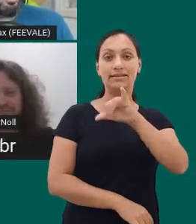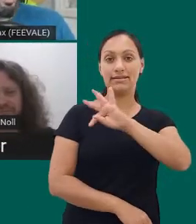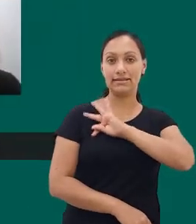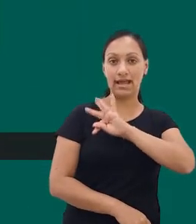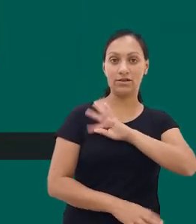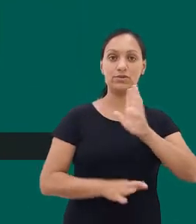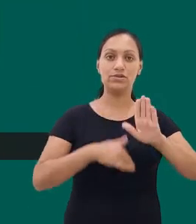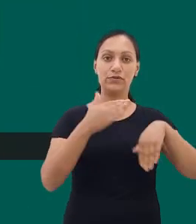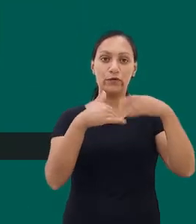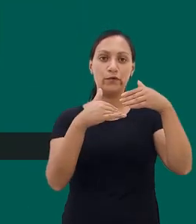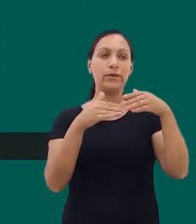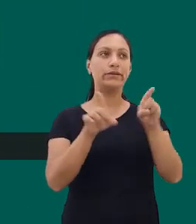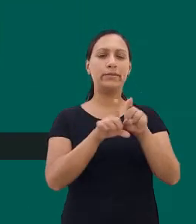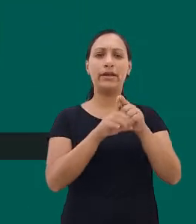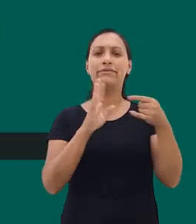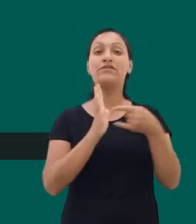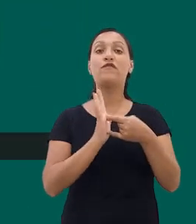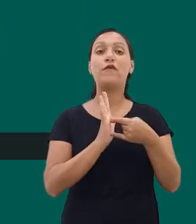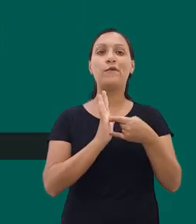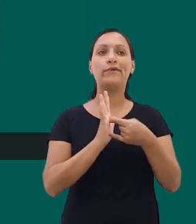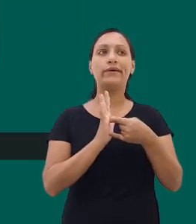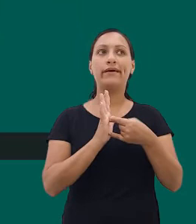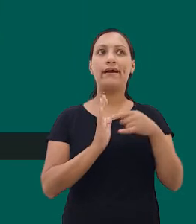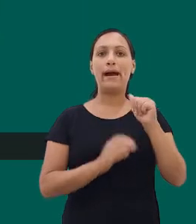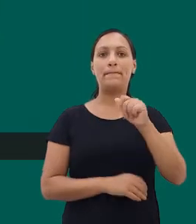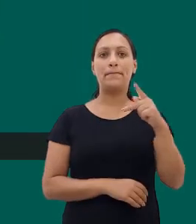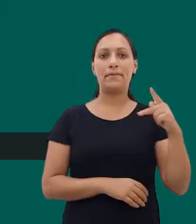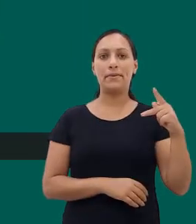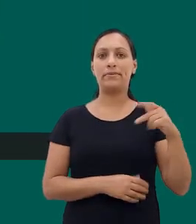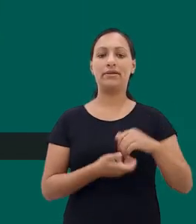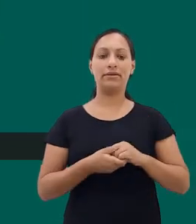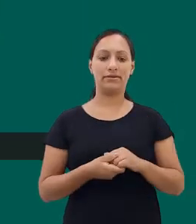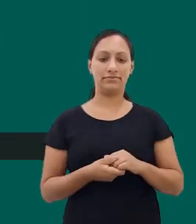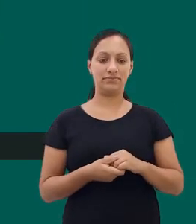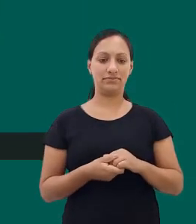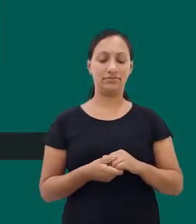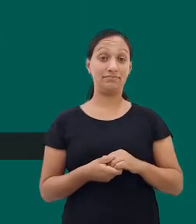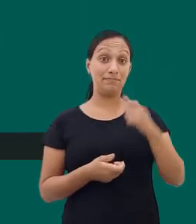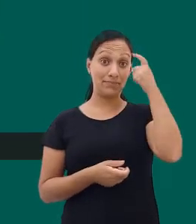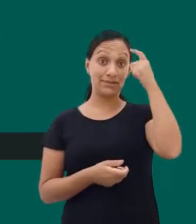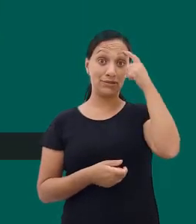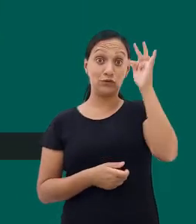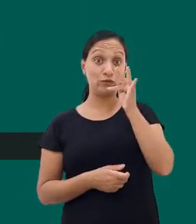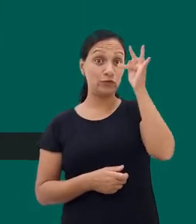de aplicativos, a gente está, assim, bem, né, a gente tá